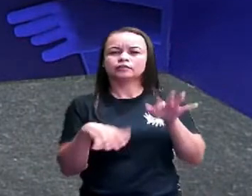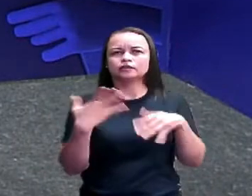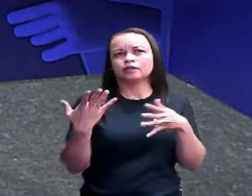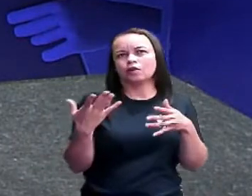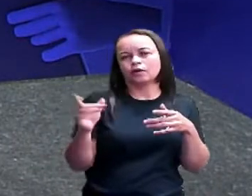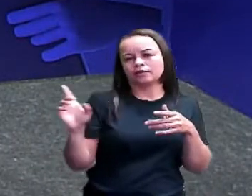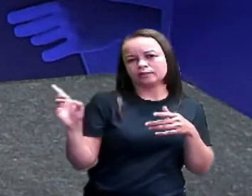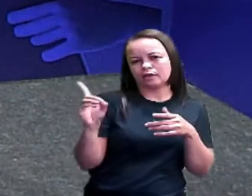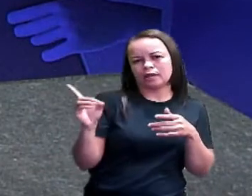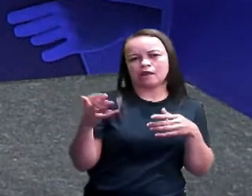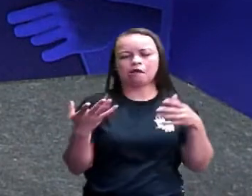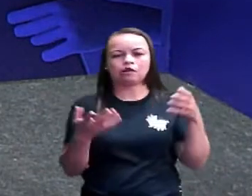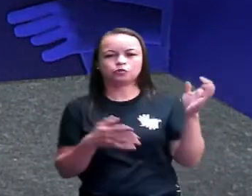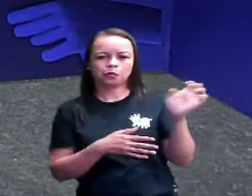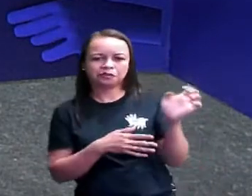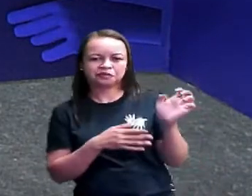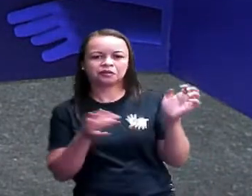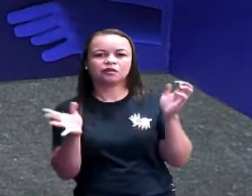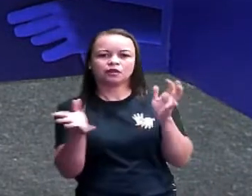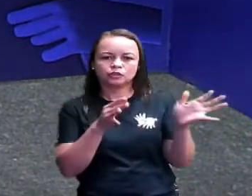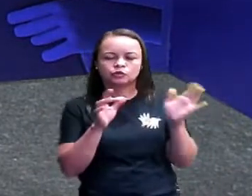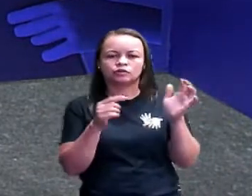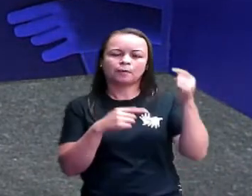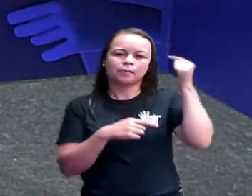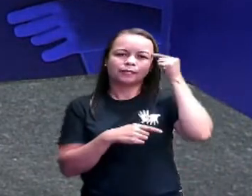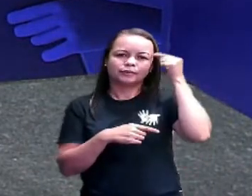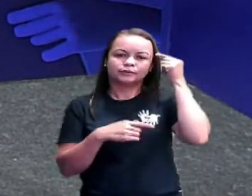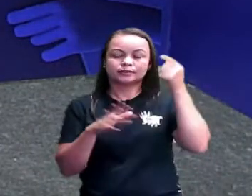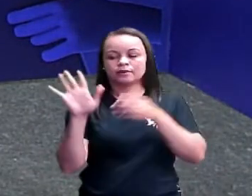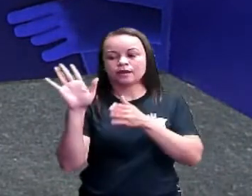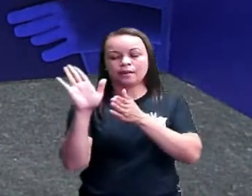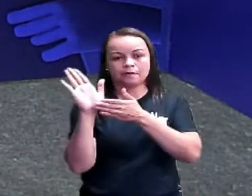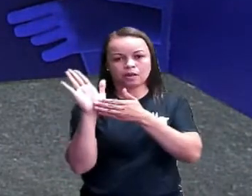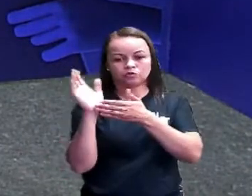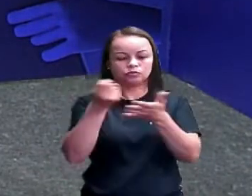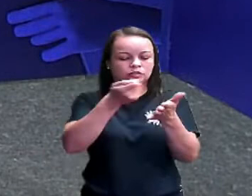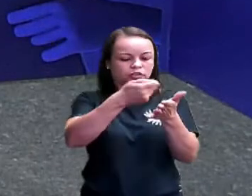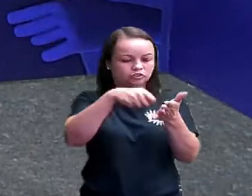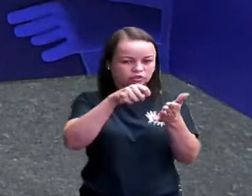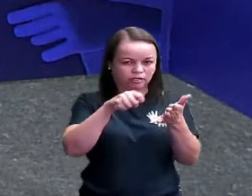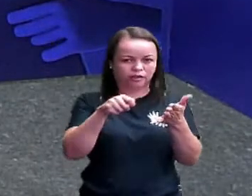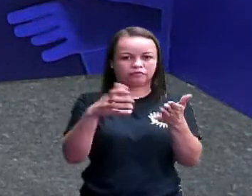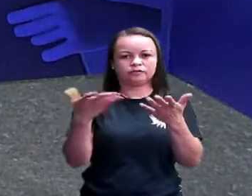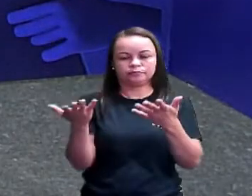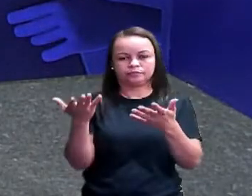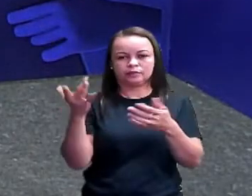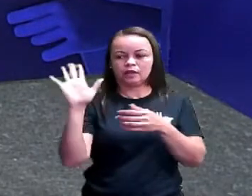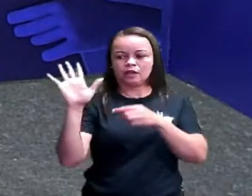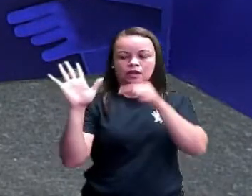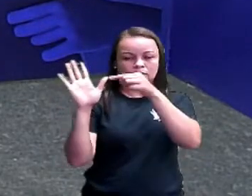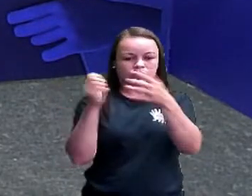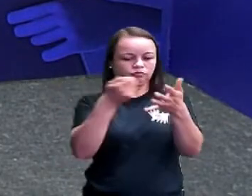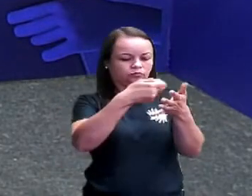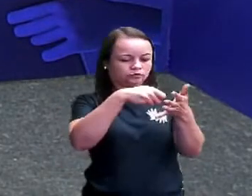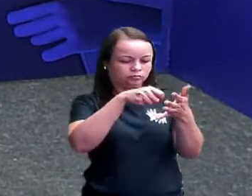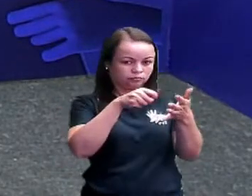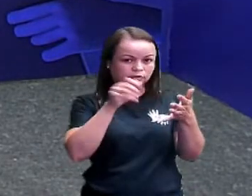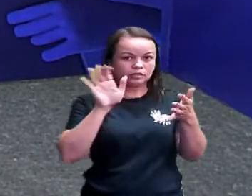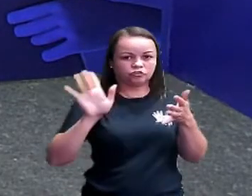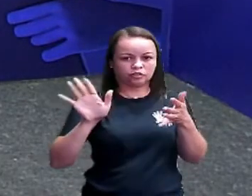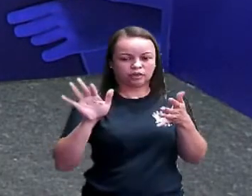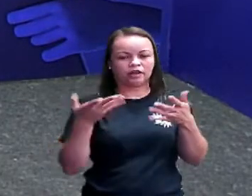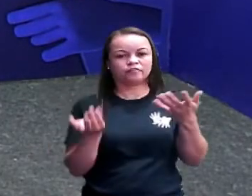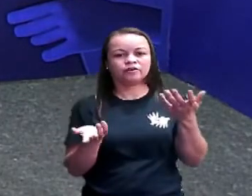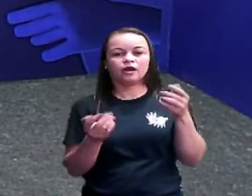direito e esquerdo, a gente vai pensar sempre na mãozinha que a gente escreve. Mão direita é a mão que escreve e a